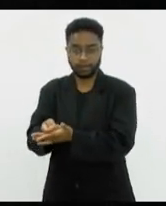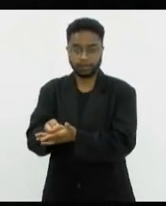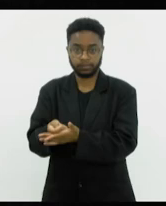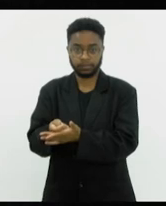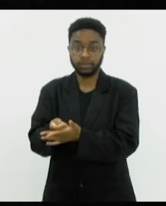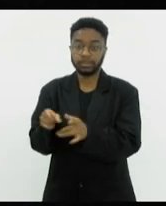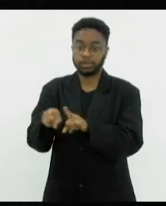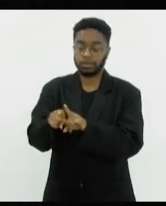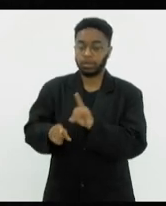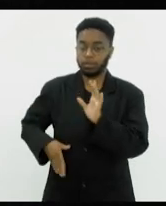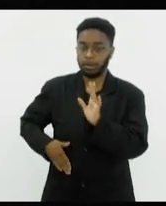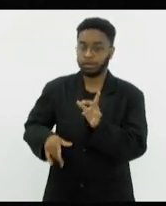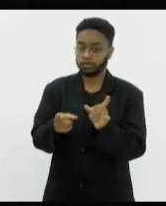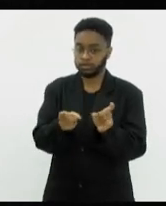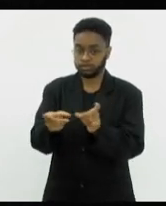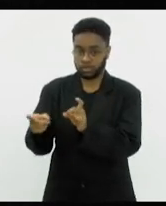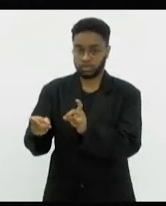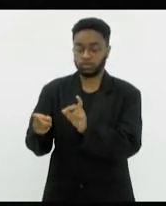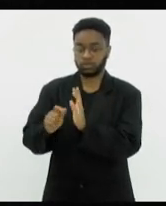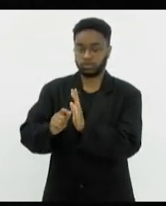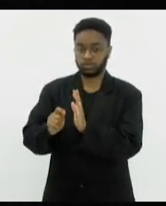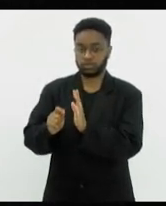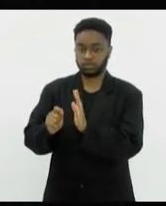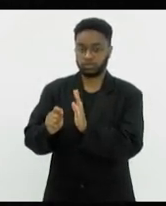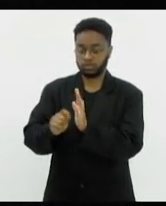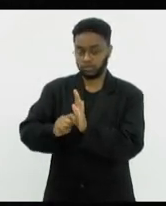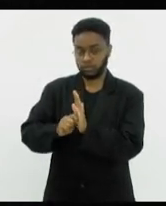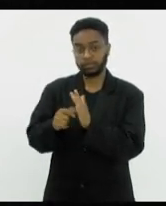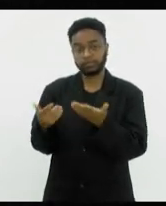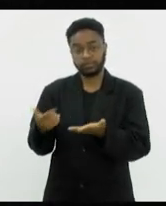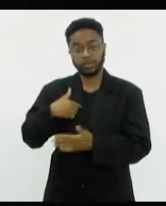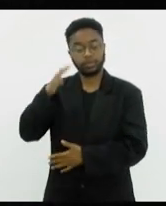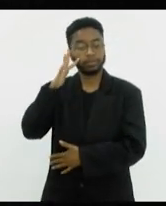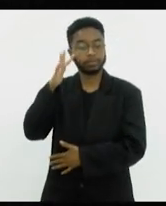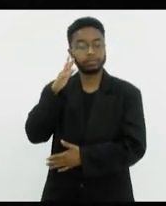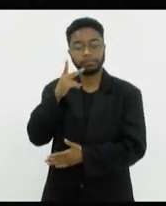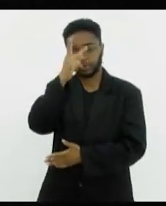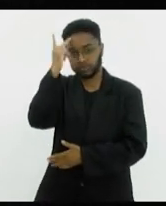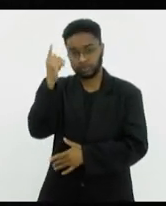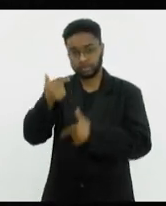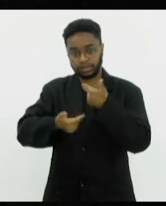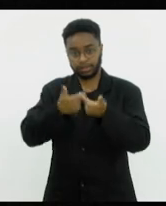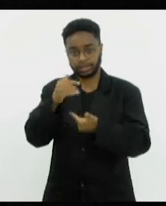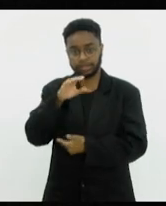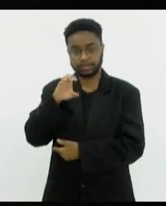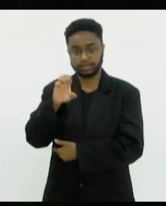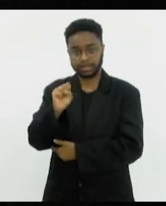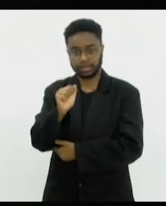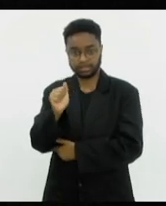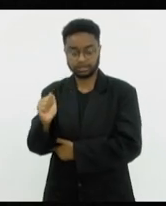varejista. Eu fico imaginando os varejistas que trabalham no SEASA, que acordam às 2 da manhã,